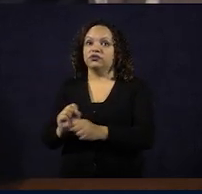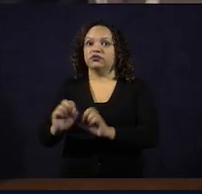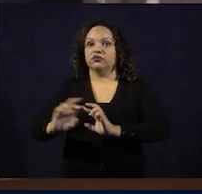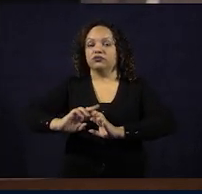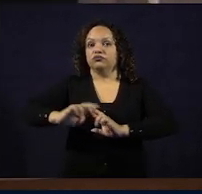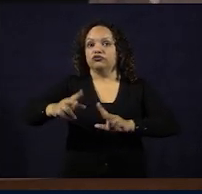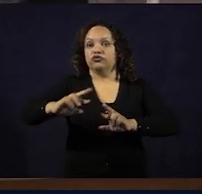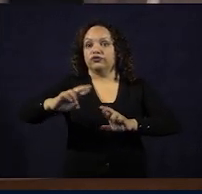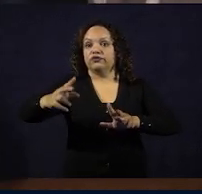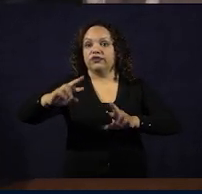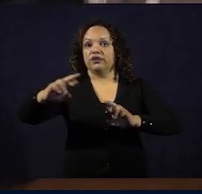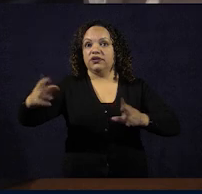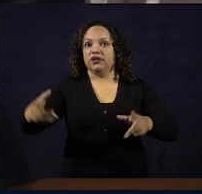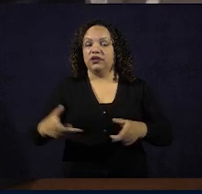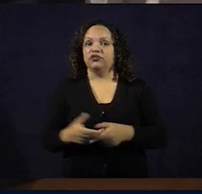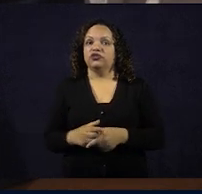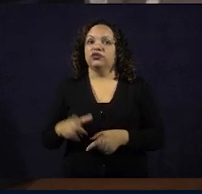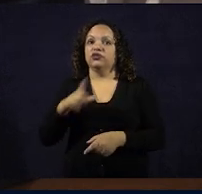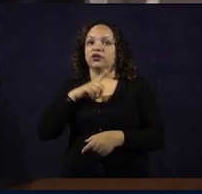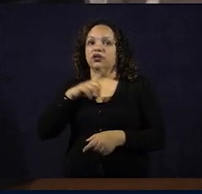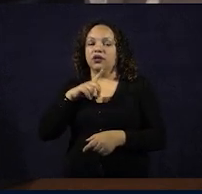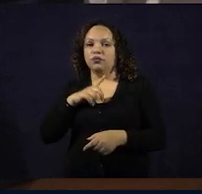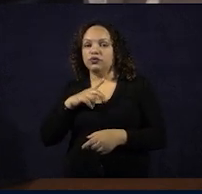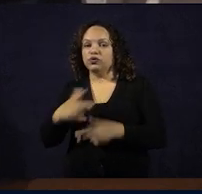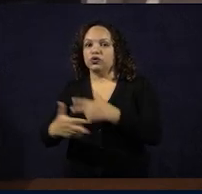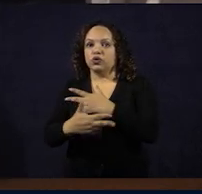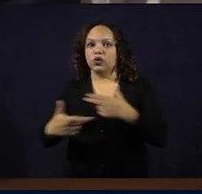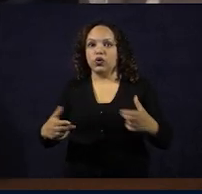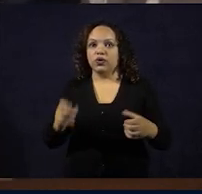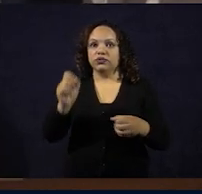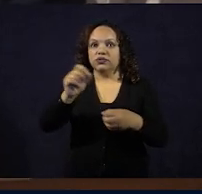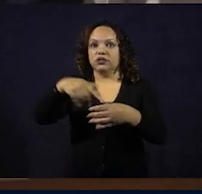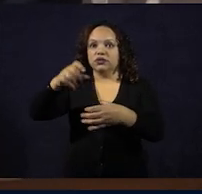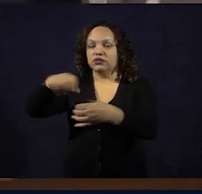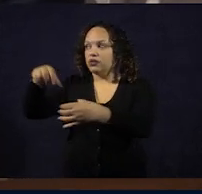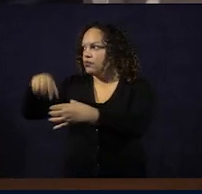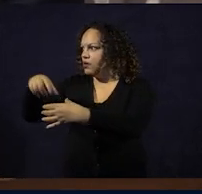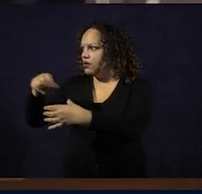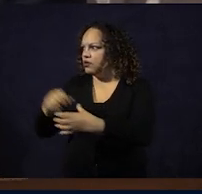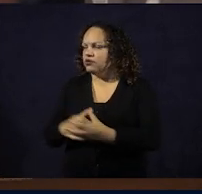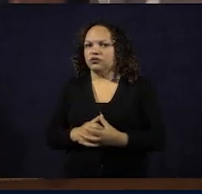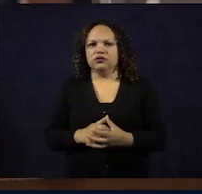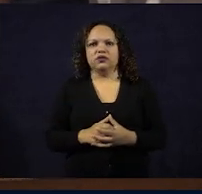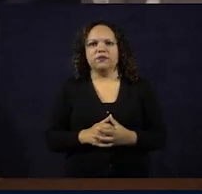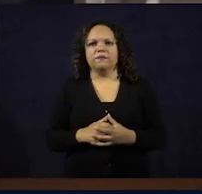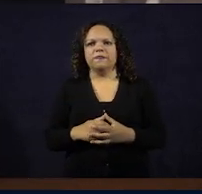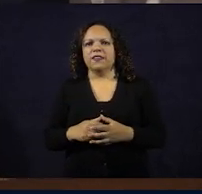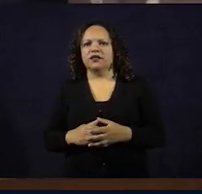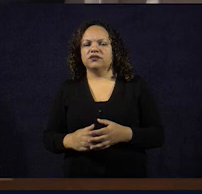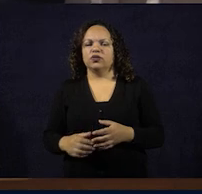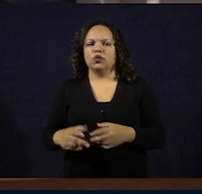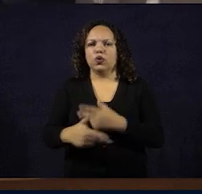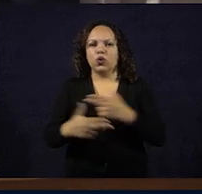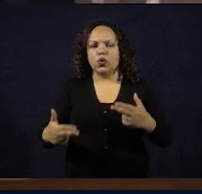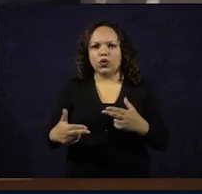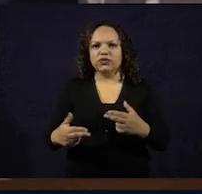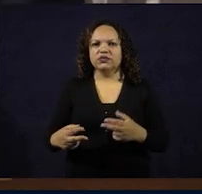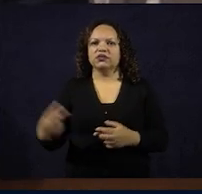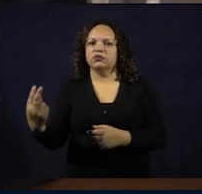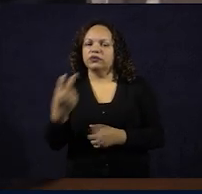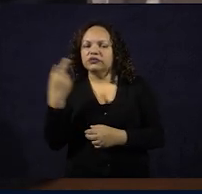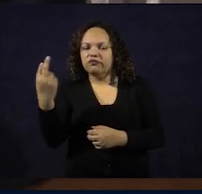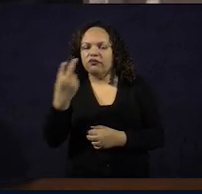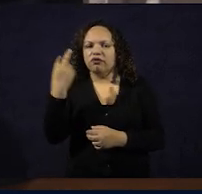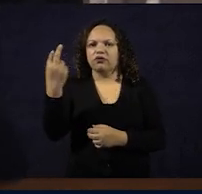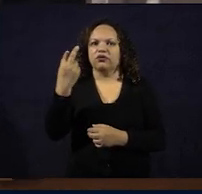álcool a gente tem varejo agrícola então eu acho que são são variantes onde você tem que valorizar um